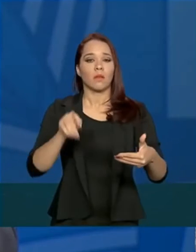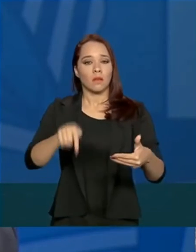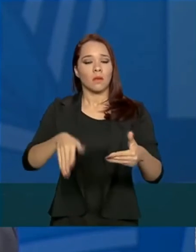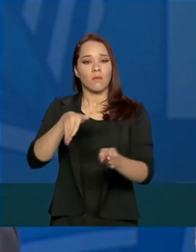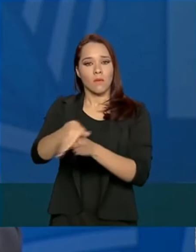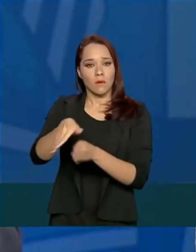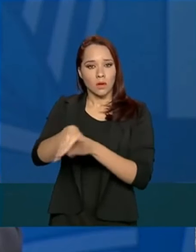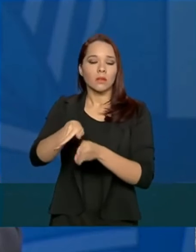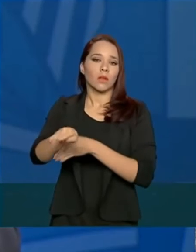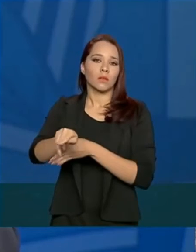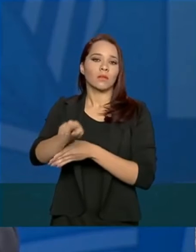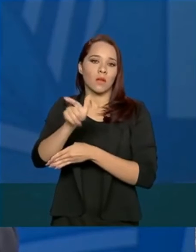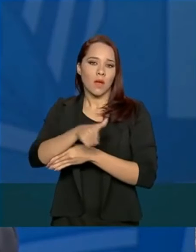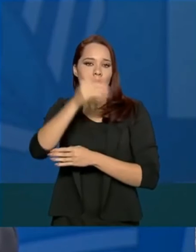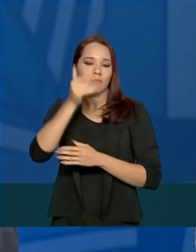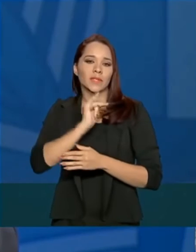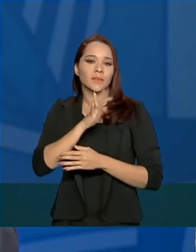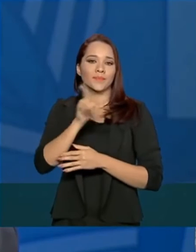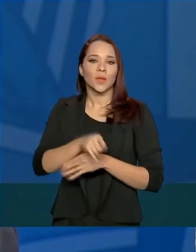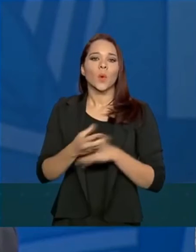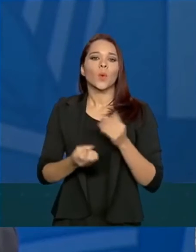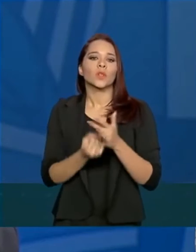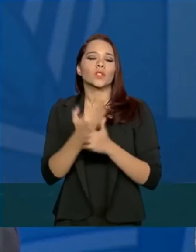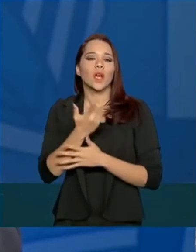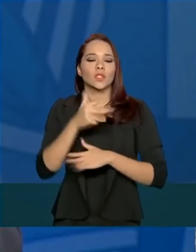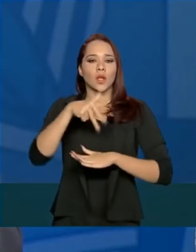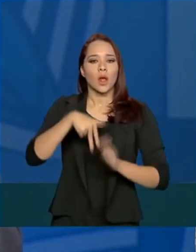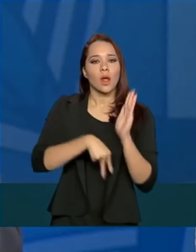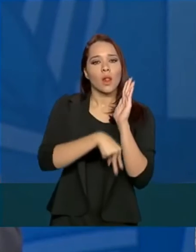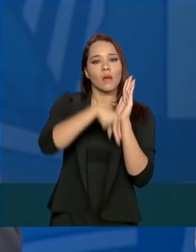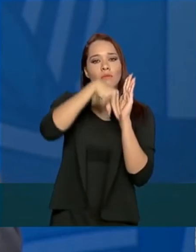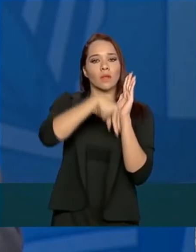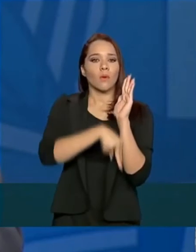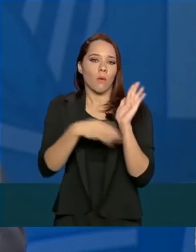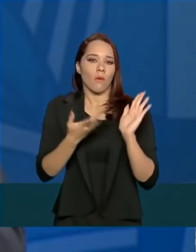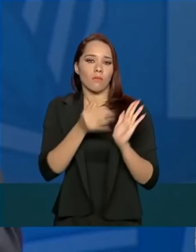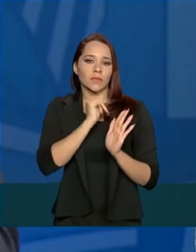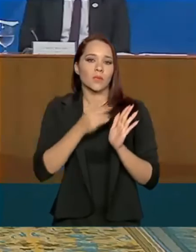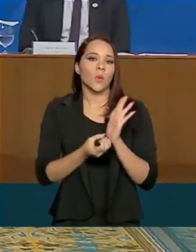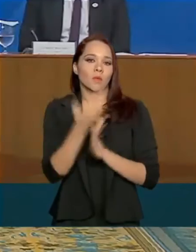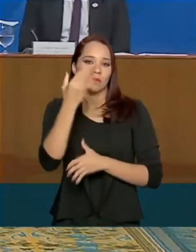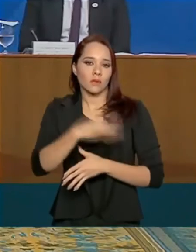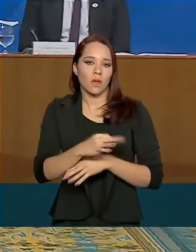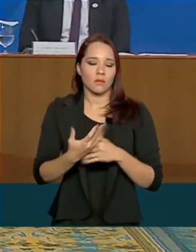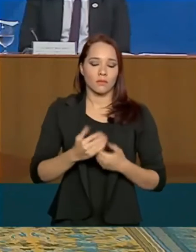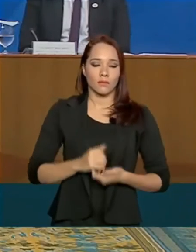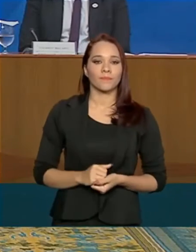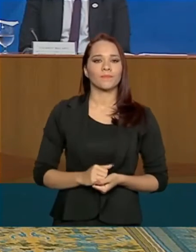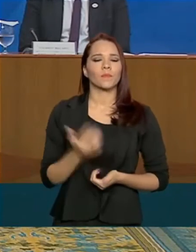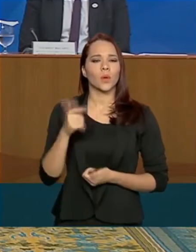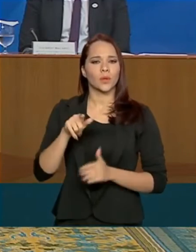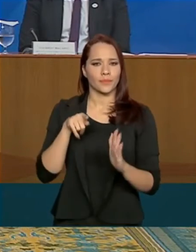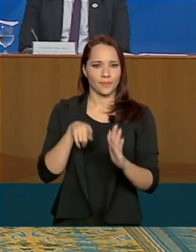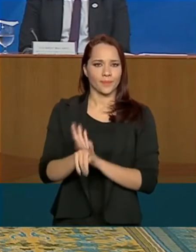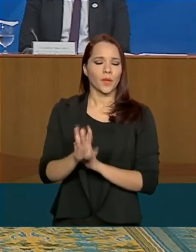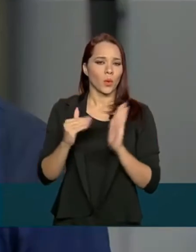orientado a adotar, por exemplo, lotação de um elevador e assim sucessivamente. Claro. E a outra pergunta, e eu juro